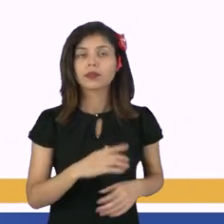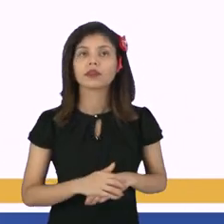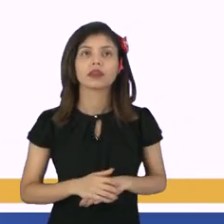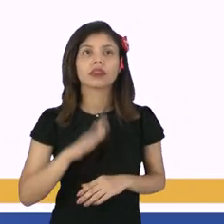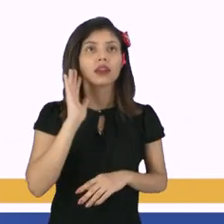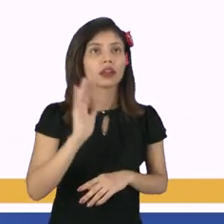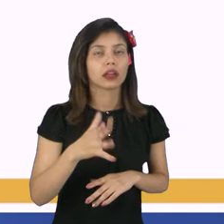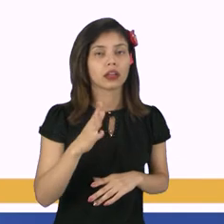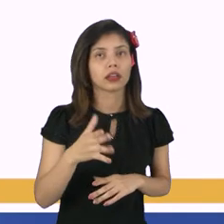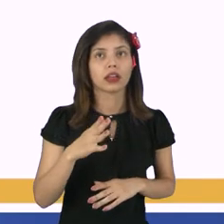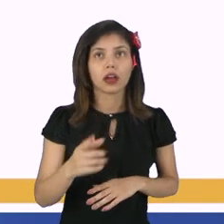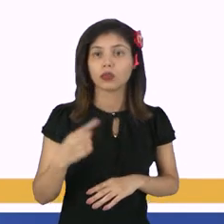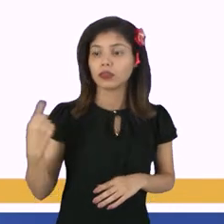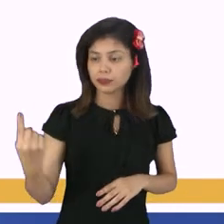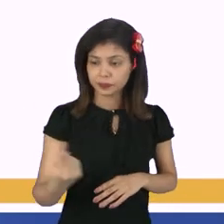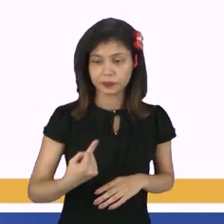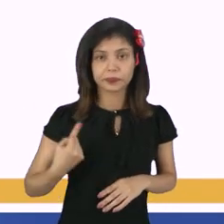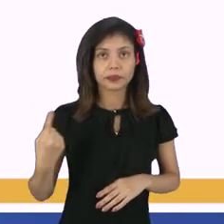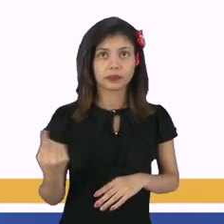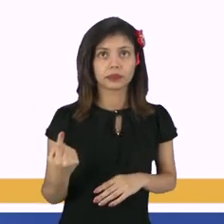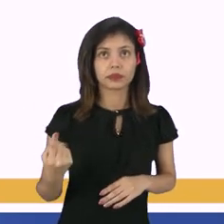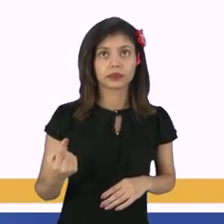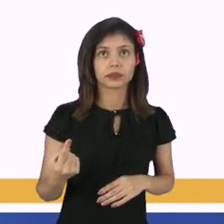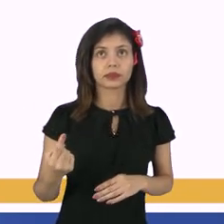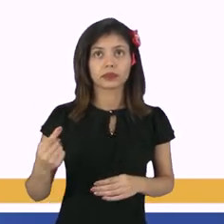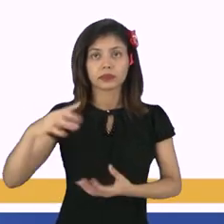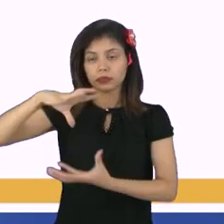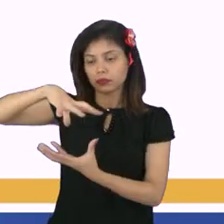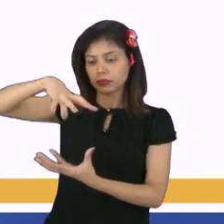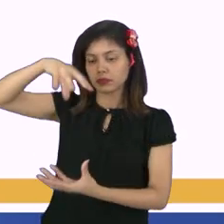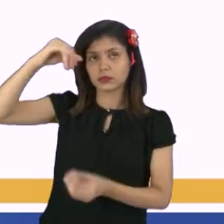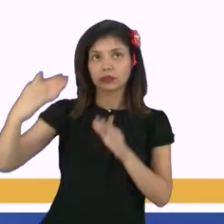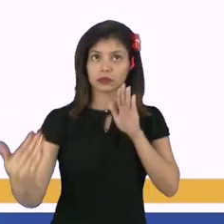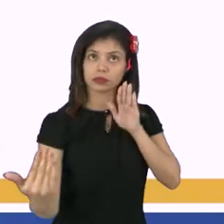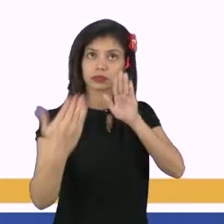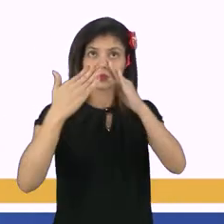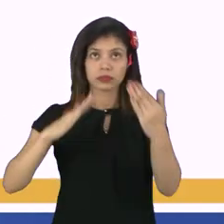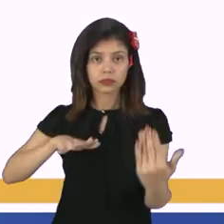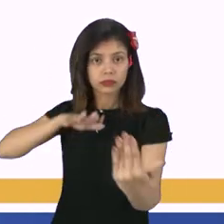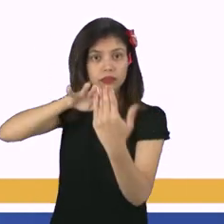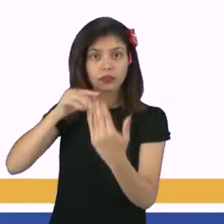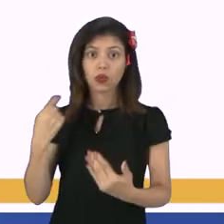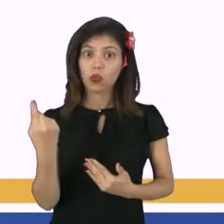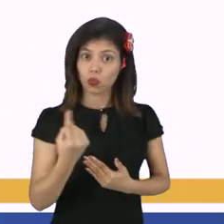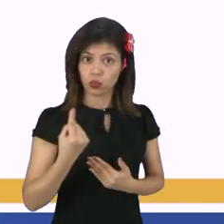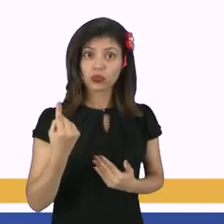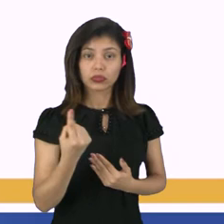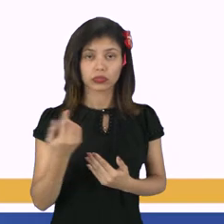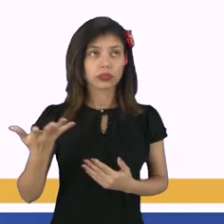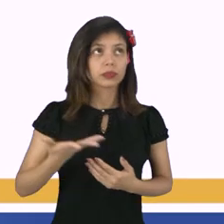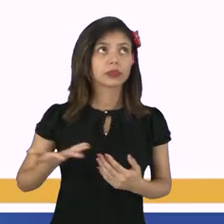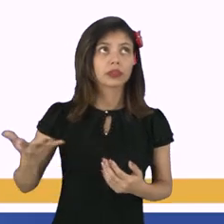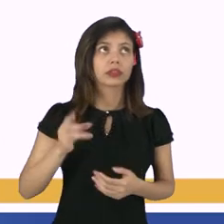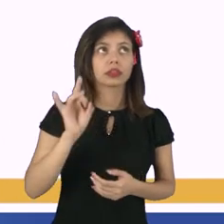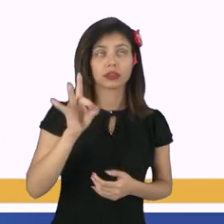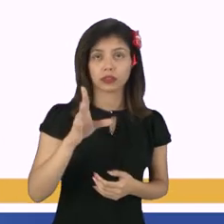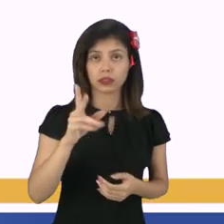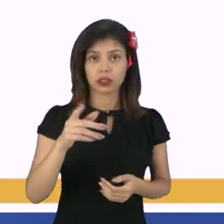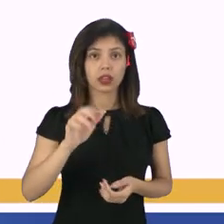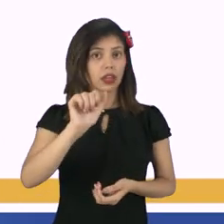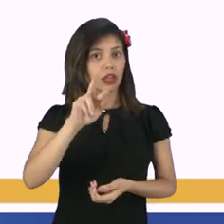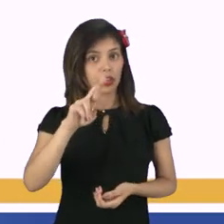e já os corpos redondos já as pirâmides perdão possuirá uma única base e suas arestas